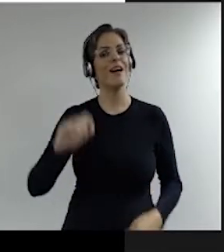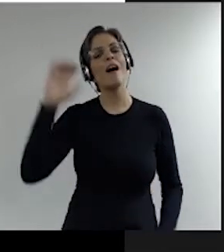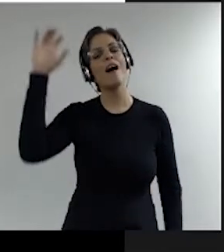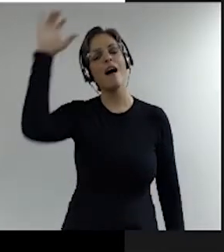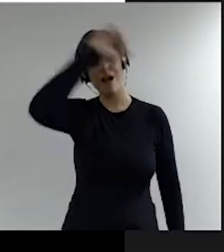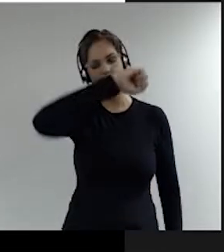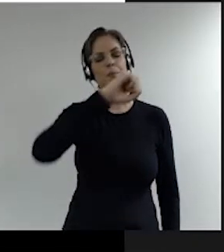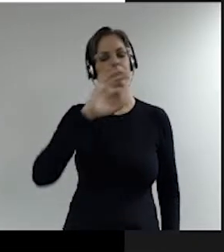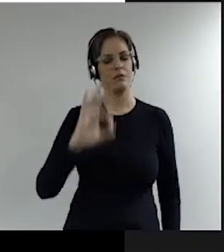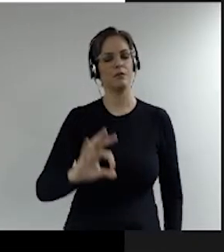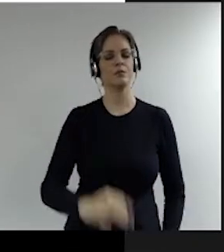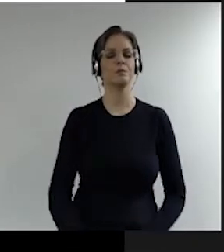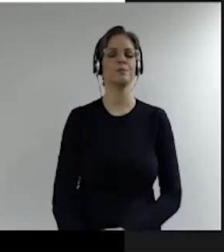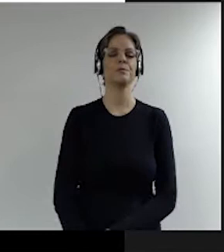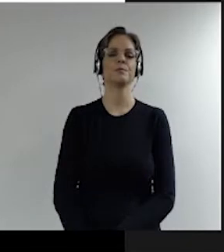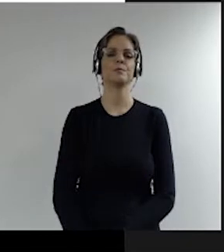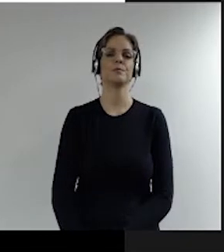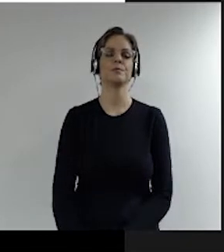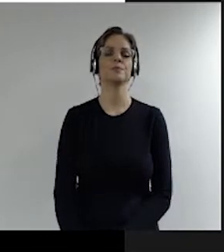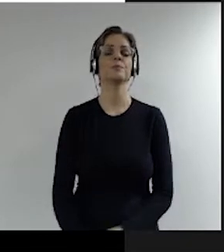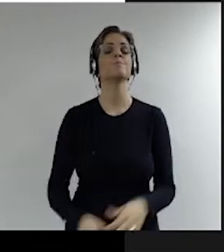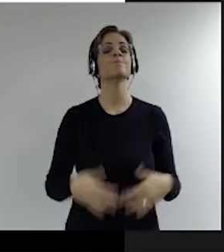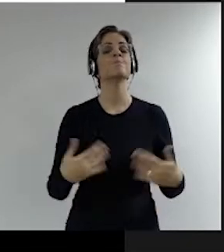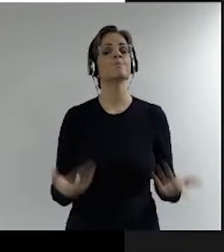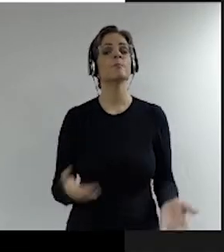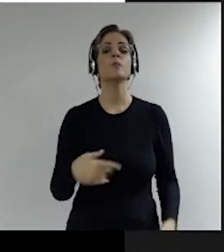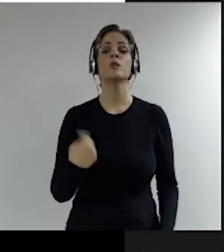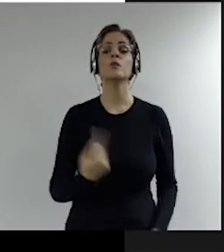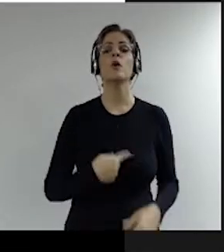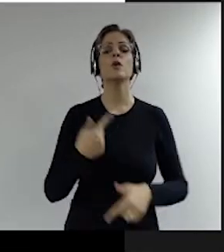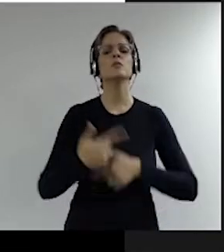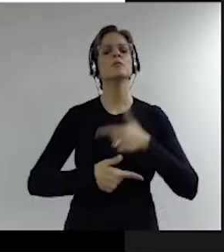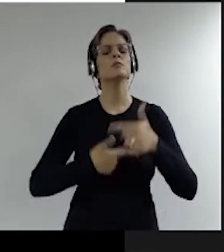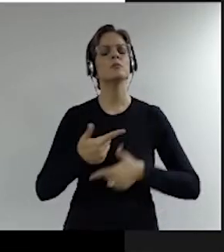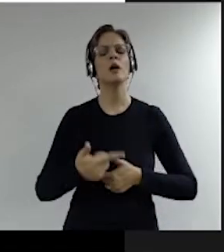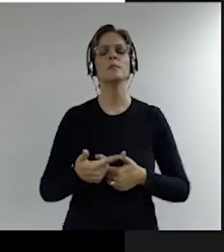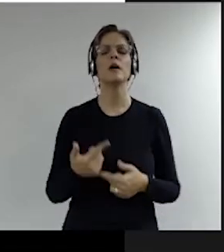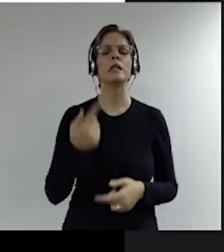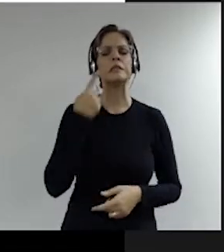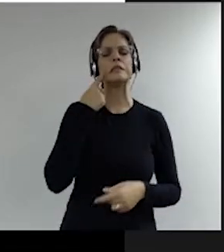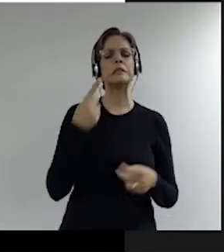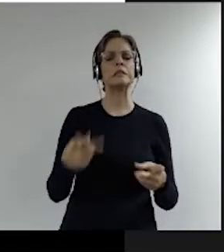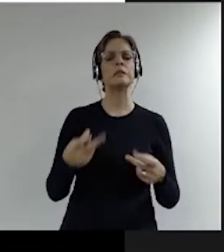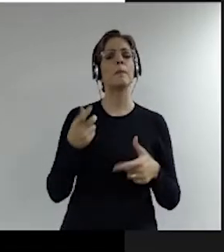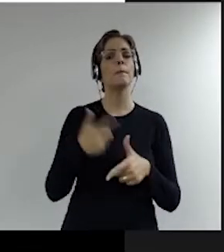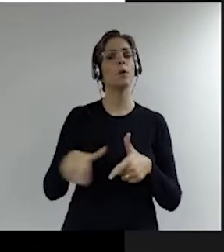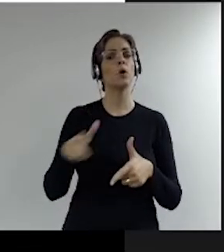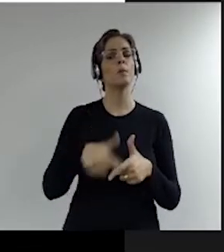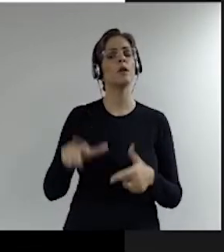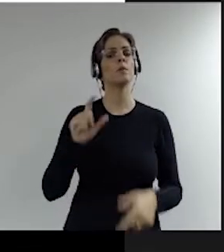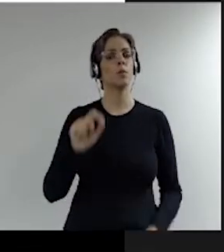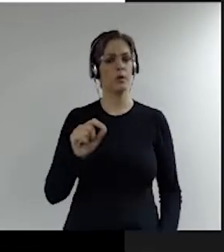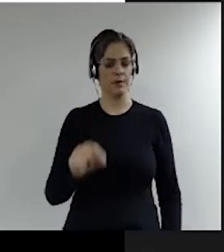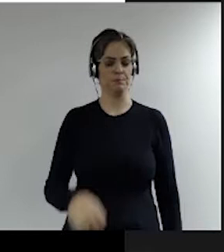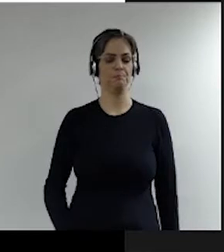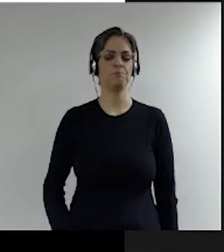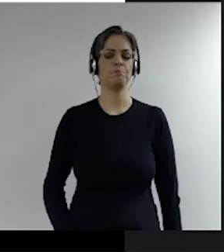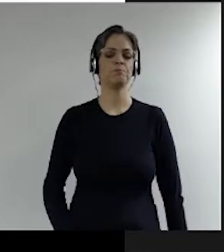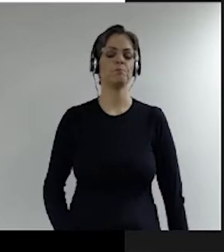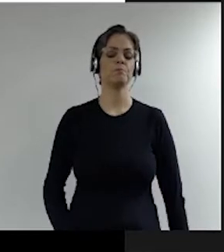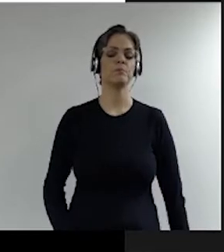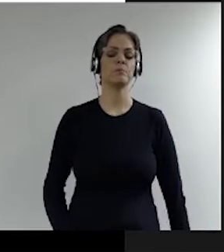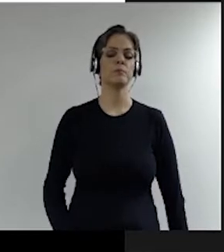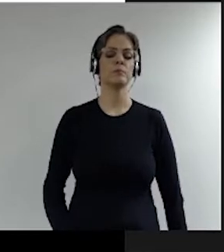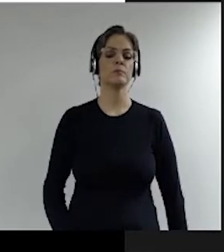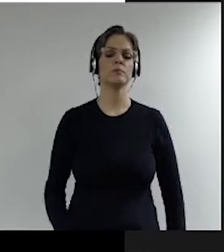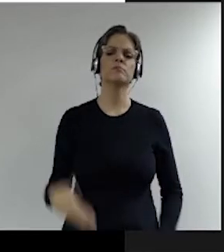aprendendo. E o nosso problema é que as crianças estão na escola, a gente não tem